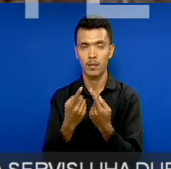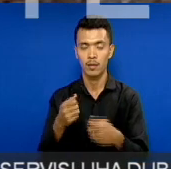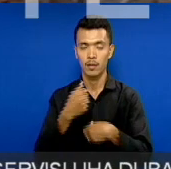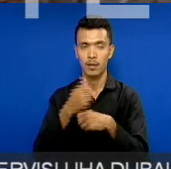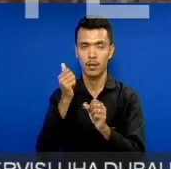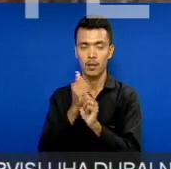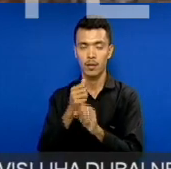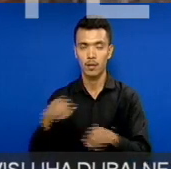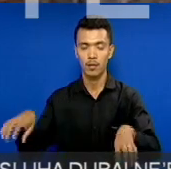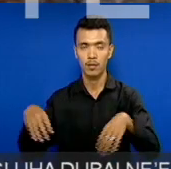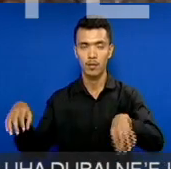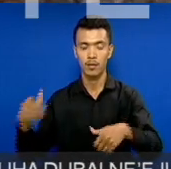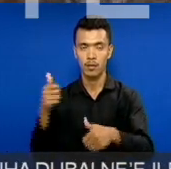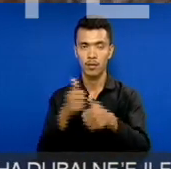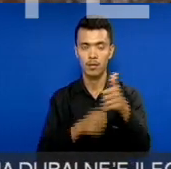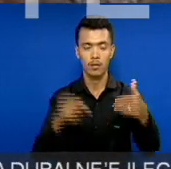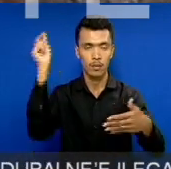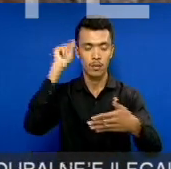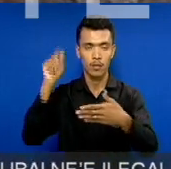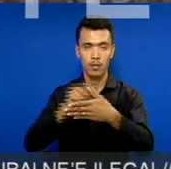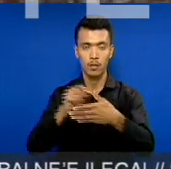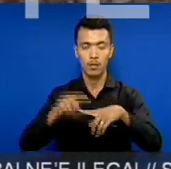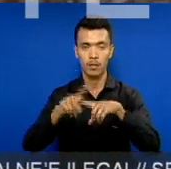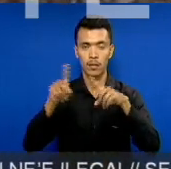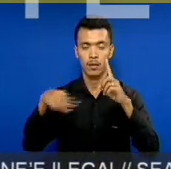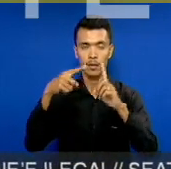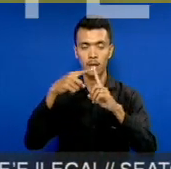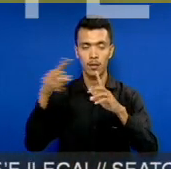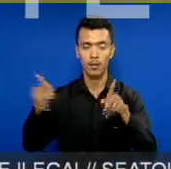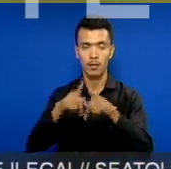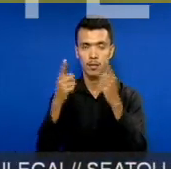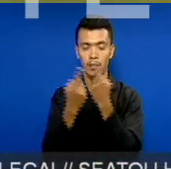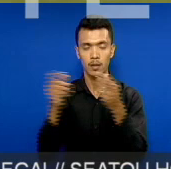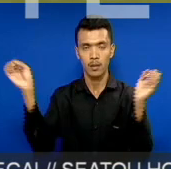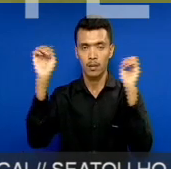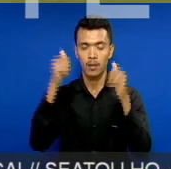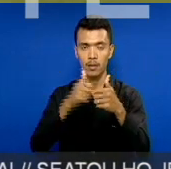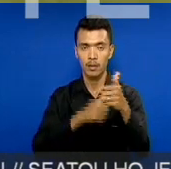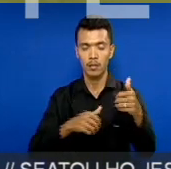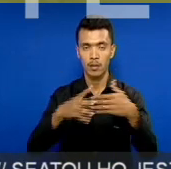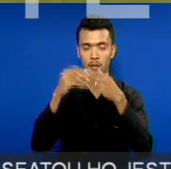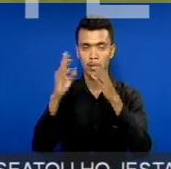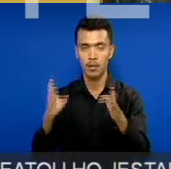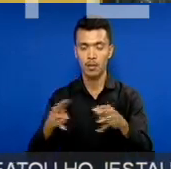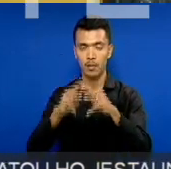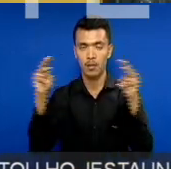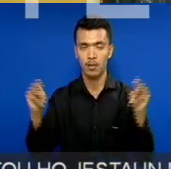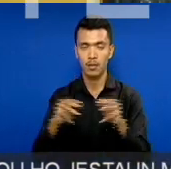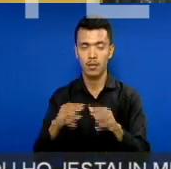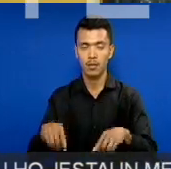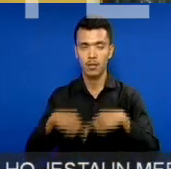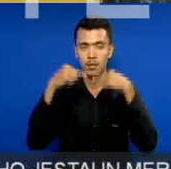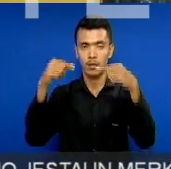atual projeto refere tuir contrato, bem ir a companhia la cumpre, Autoridade Município Seifo Samada. Bem, foi